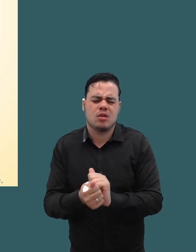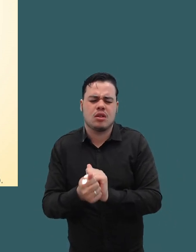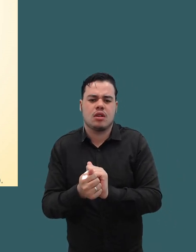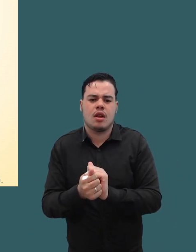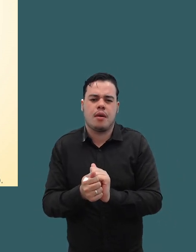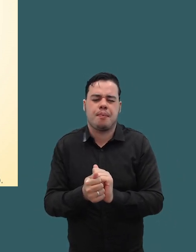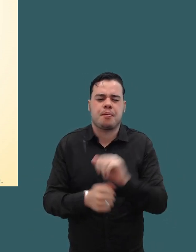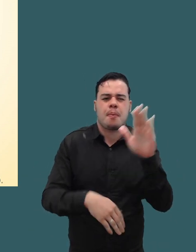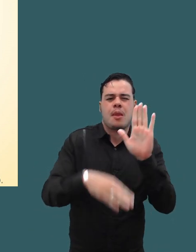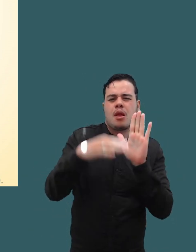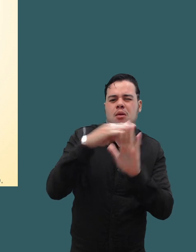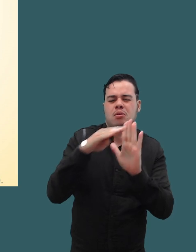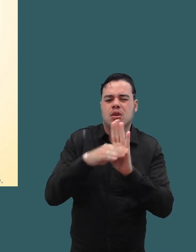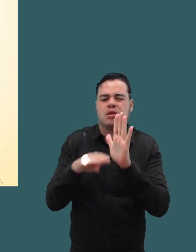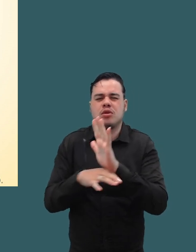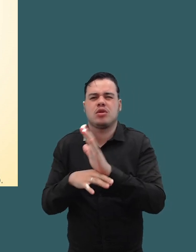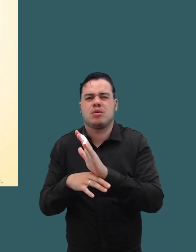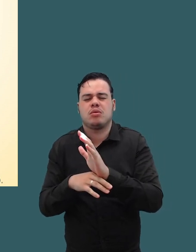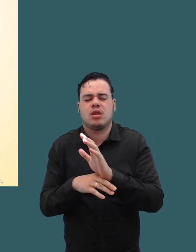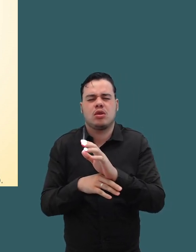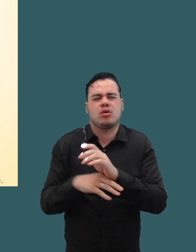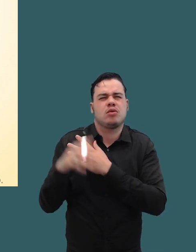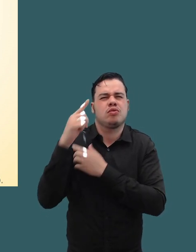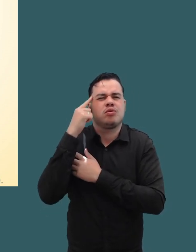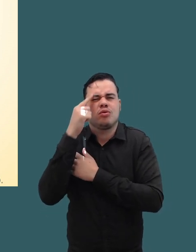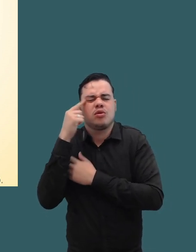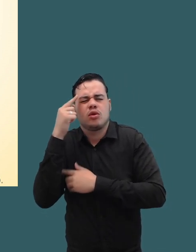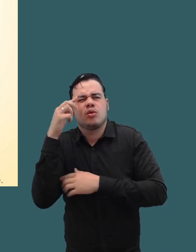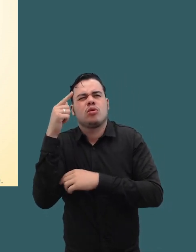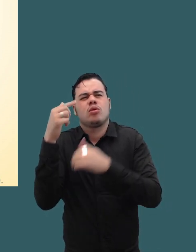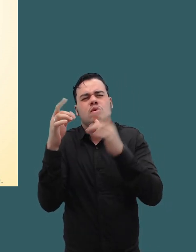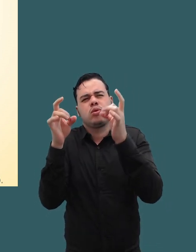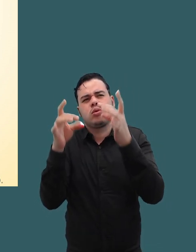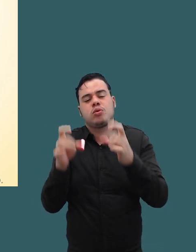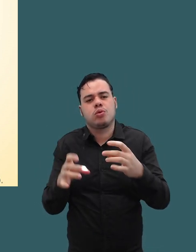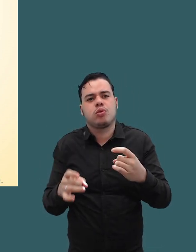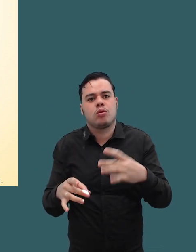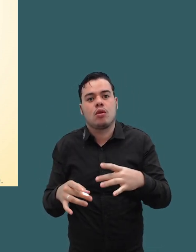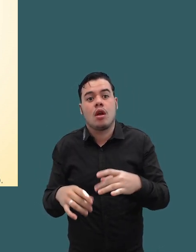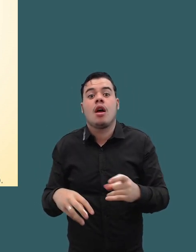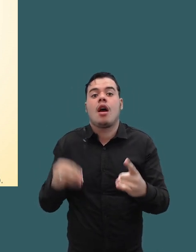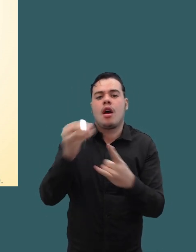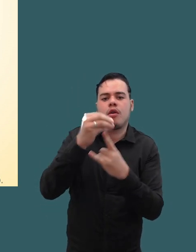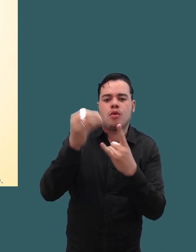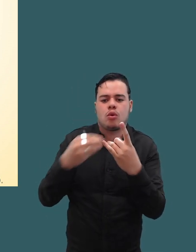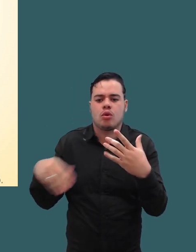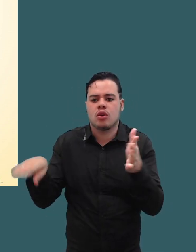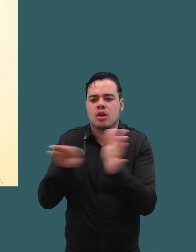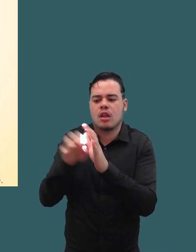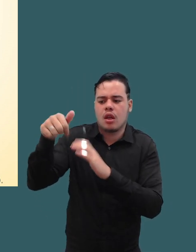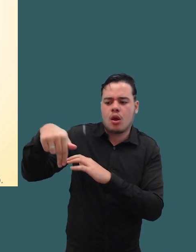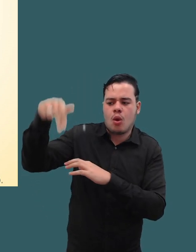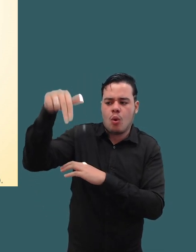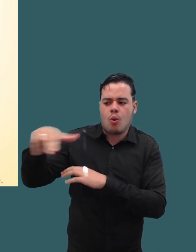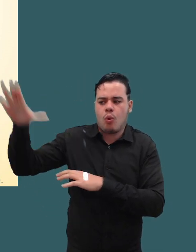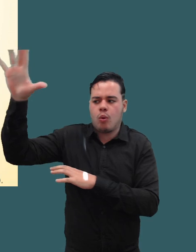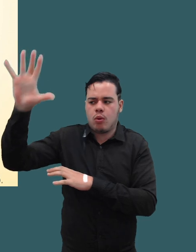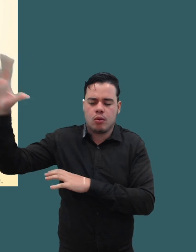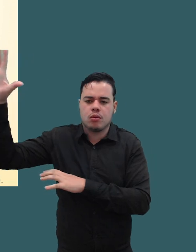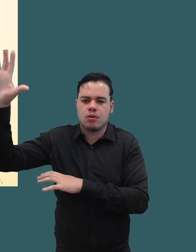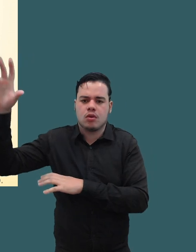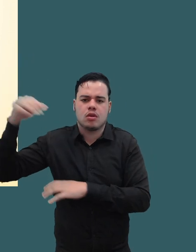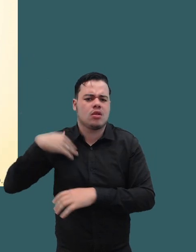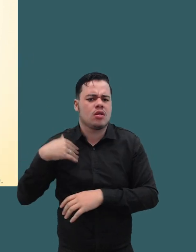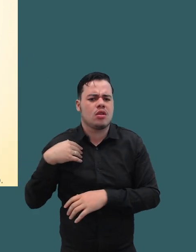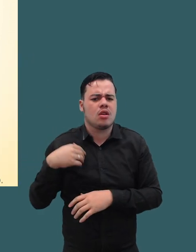O Fiocruz está chegando aqui no norte e tais municípios. A Universidade Federal do Pará precisa ir no mesmo lugar